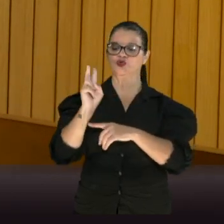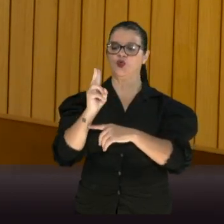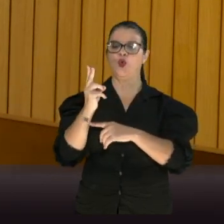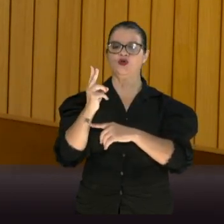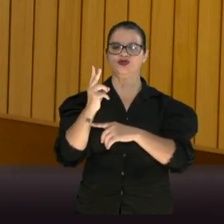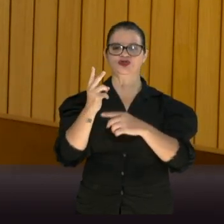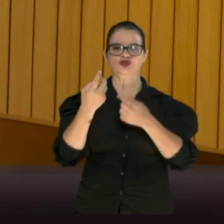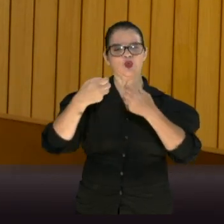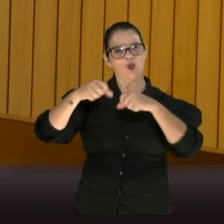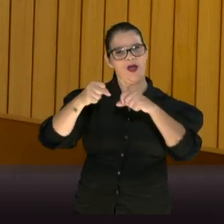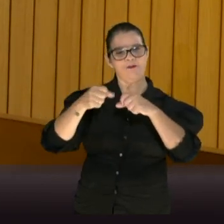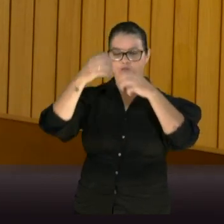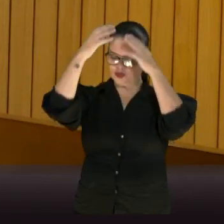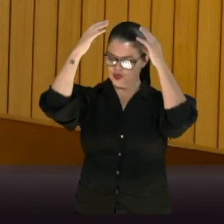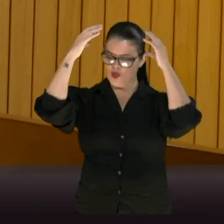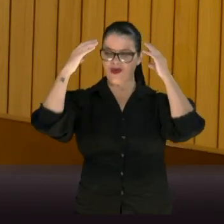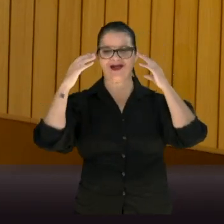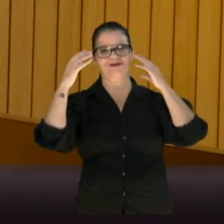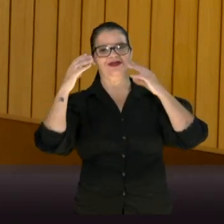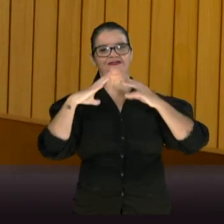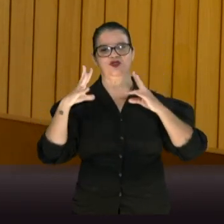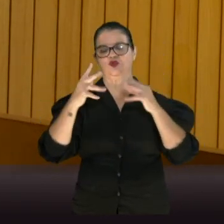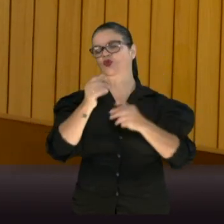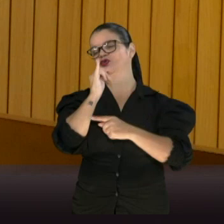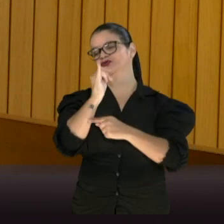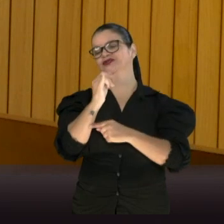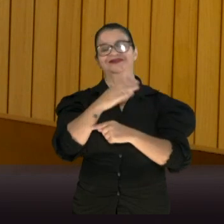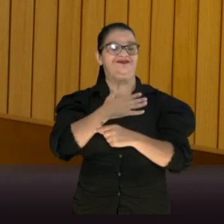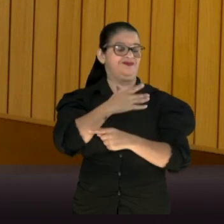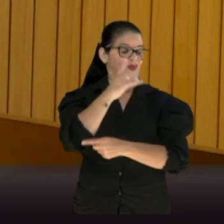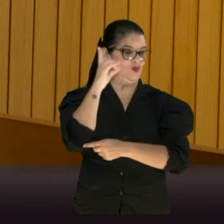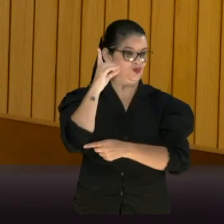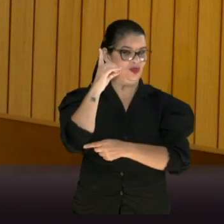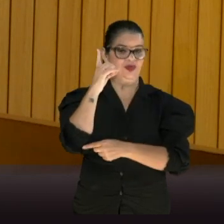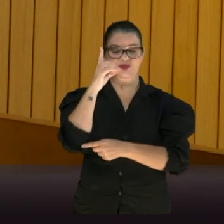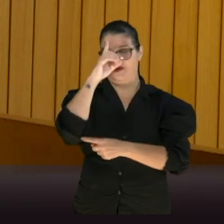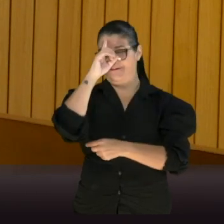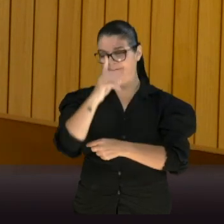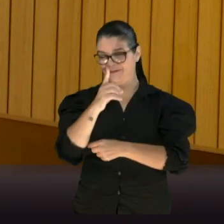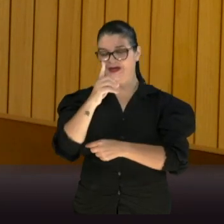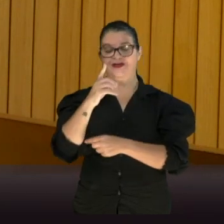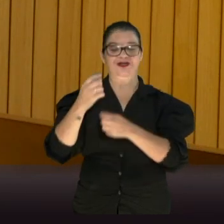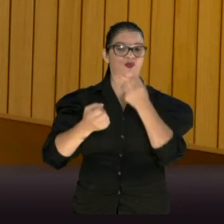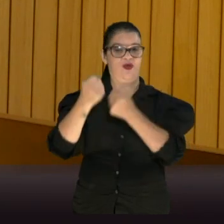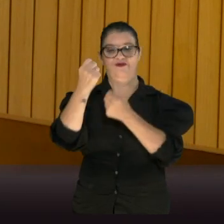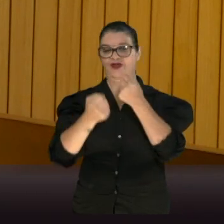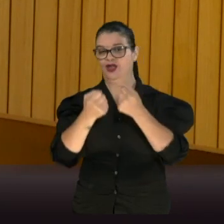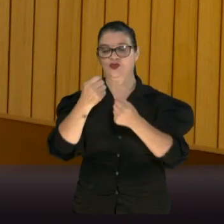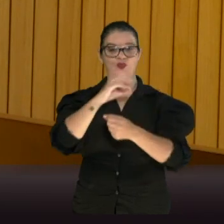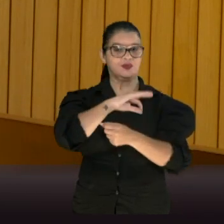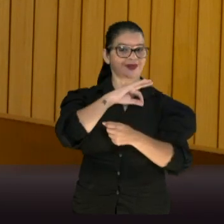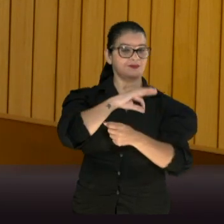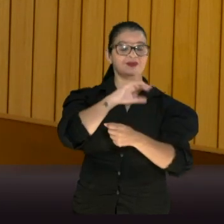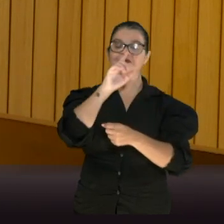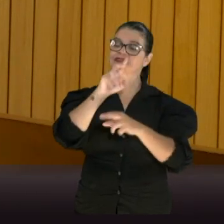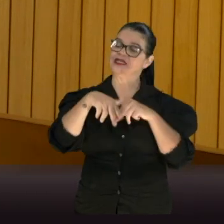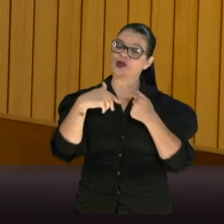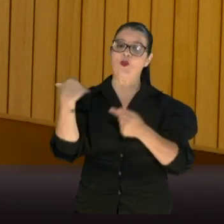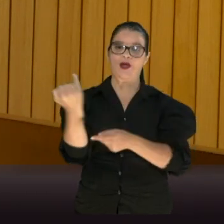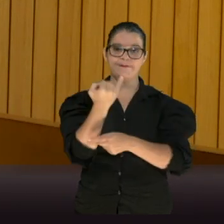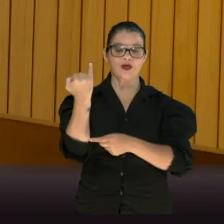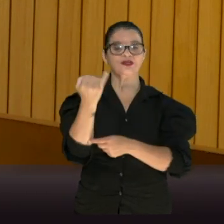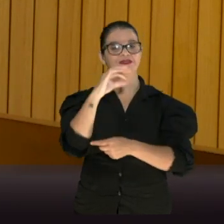numa moto com o capacete para trás, aí todo mundo diz, meu Deus, envia uma viatura da polícia. Né? Então, a importância